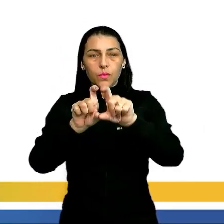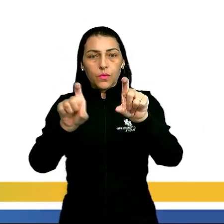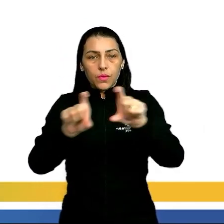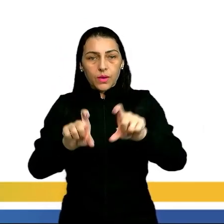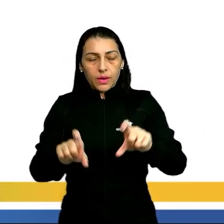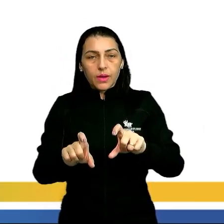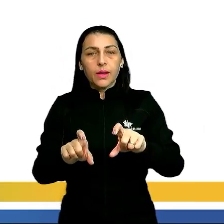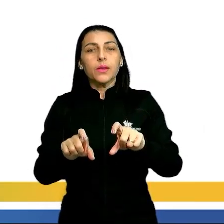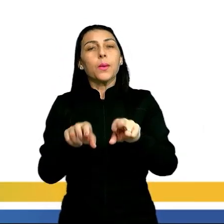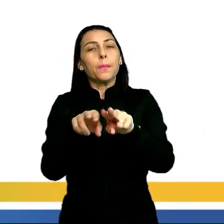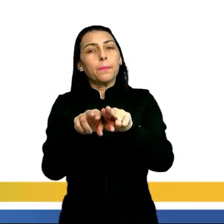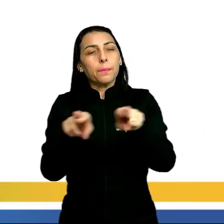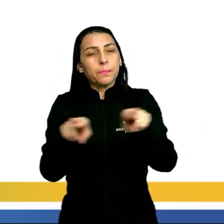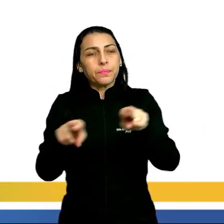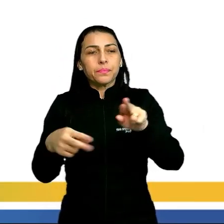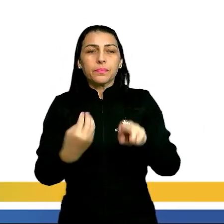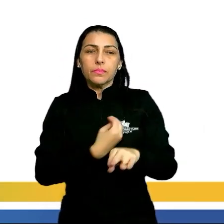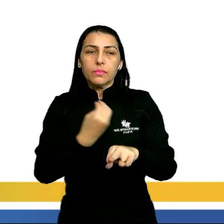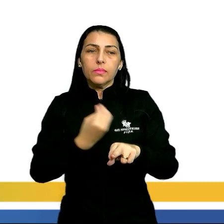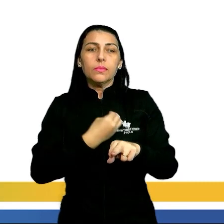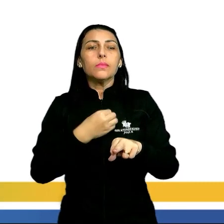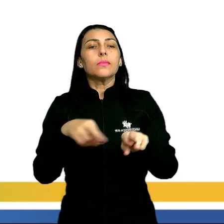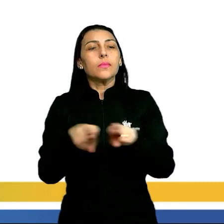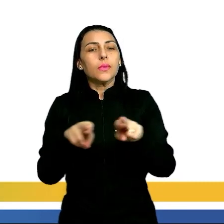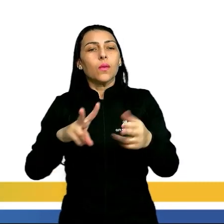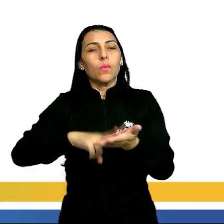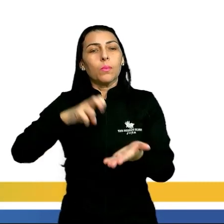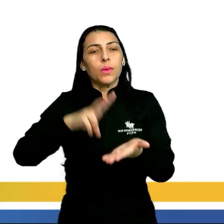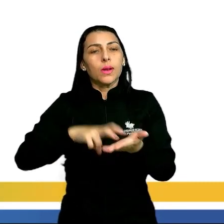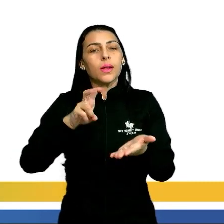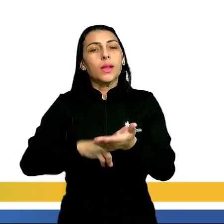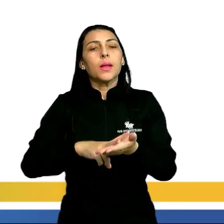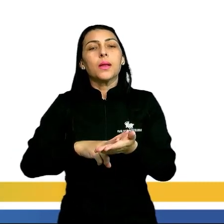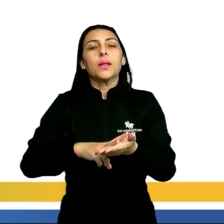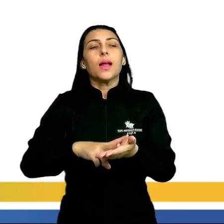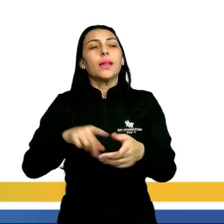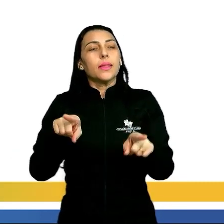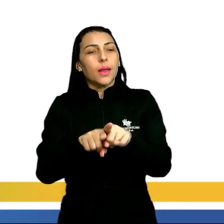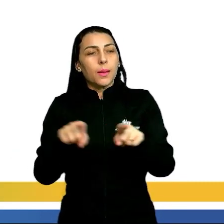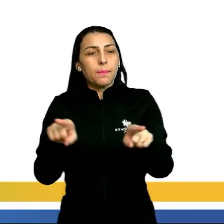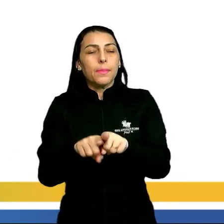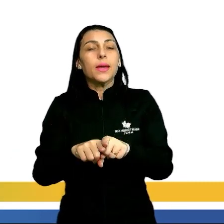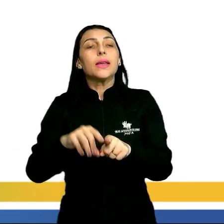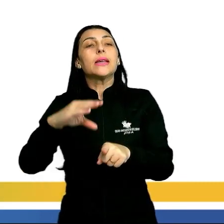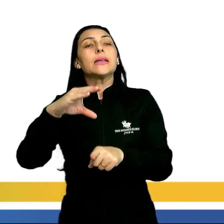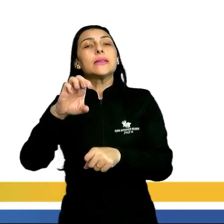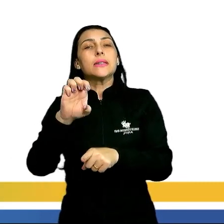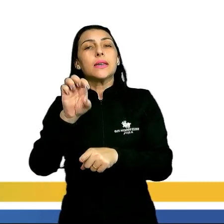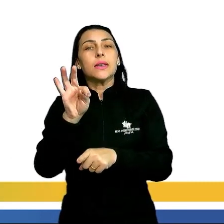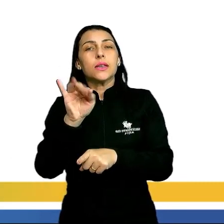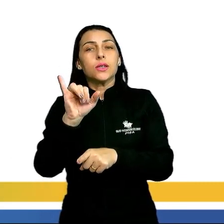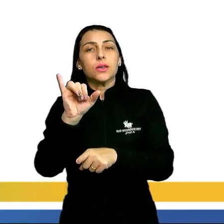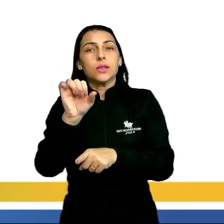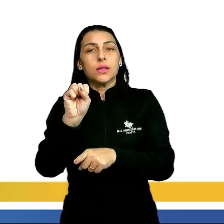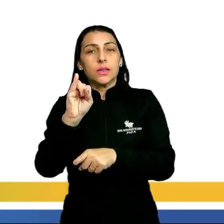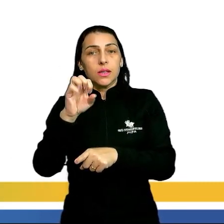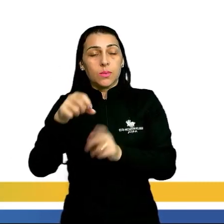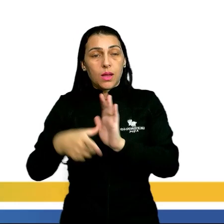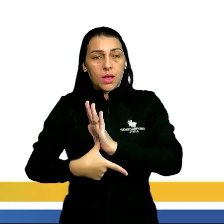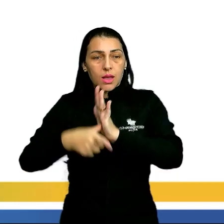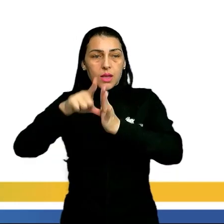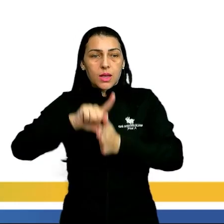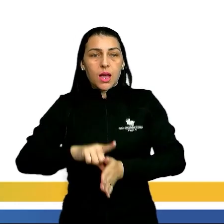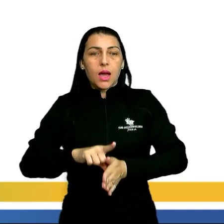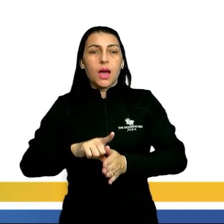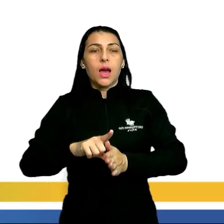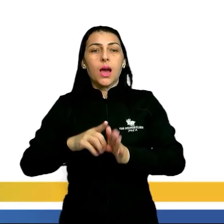versos metrificados, a presença de rimas, o vocabulário requintado, além do ceticismo que antecipa